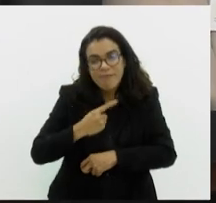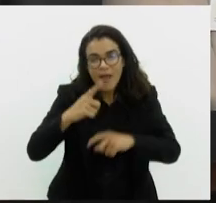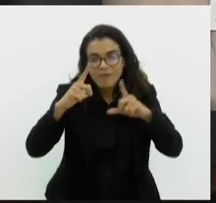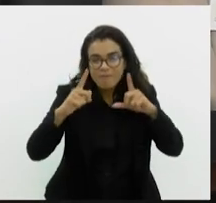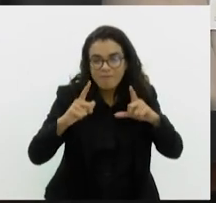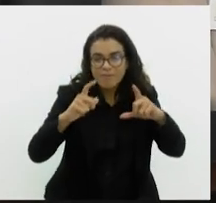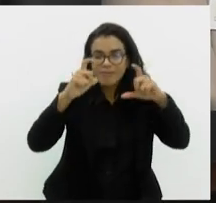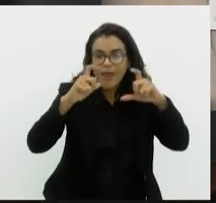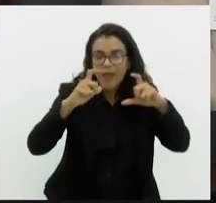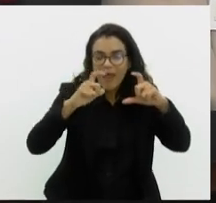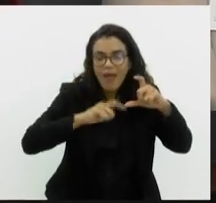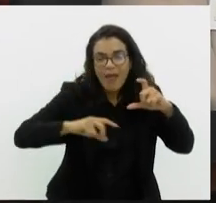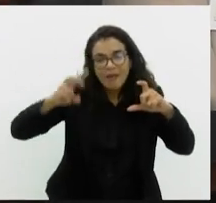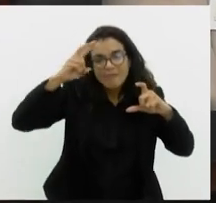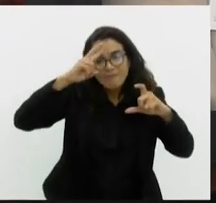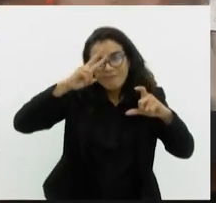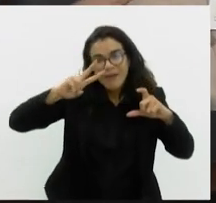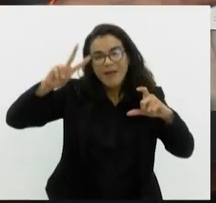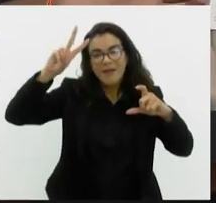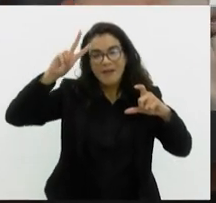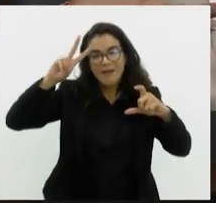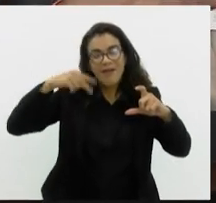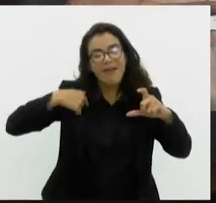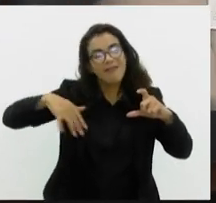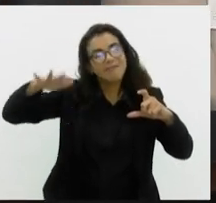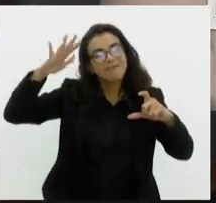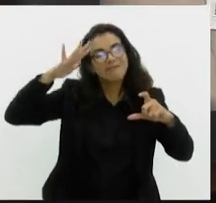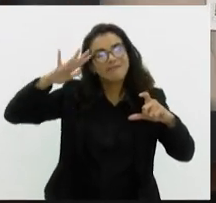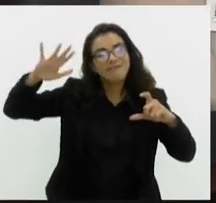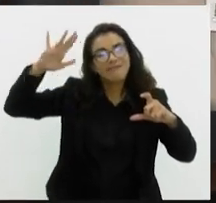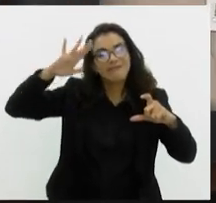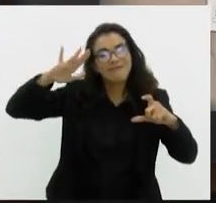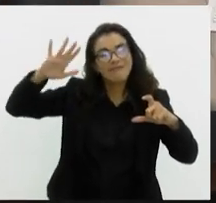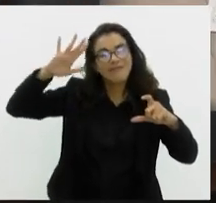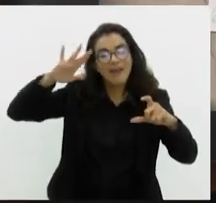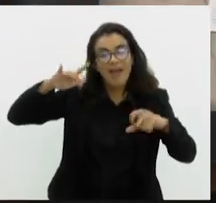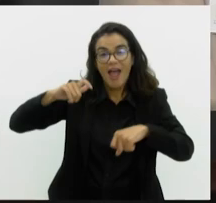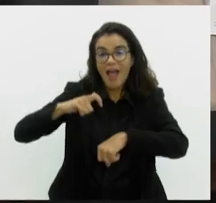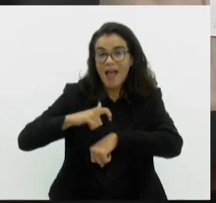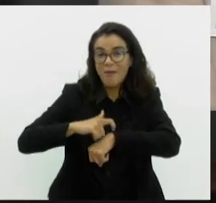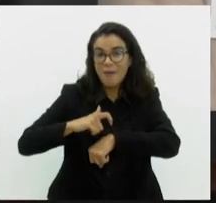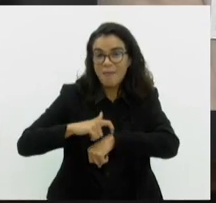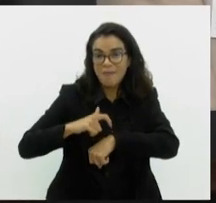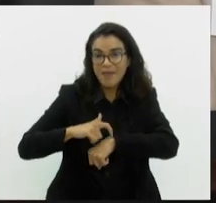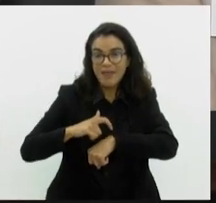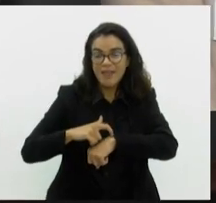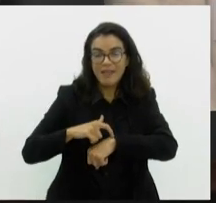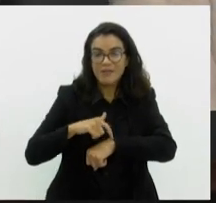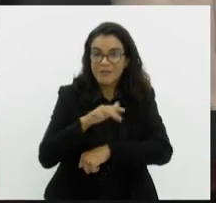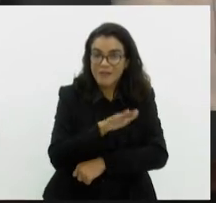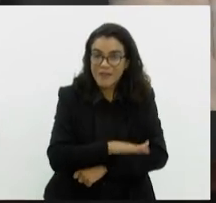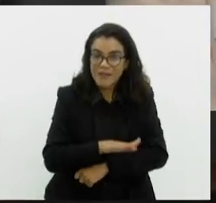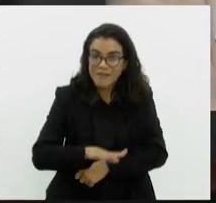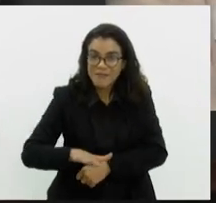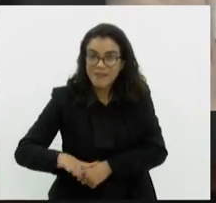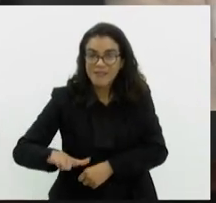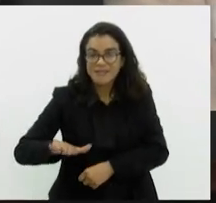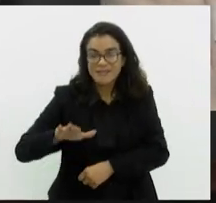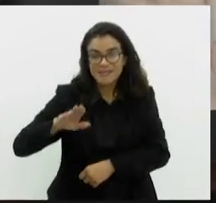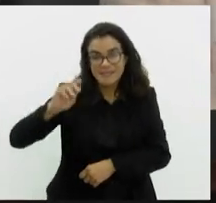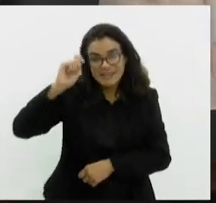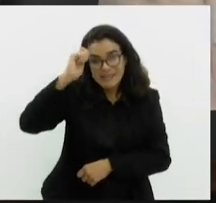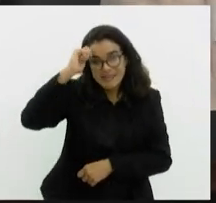lembrar do quão alviçareiro é, de fato, esse momento de reconhecer na infância preta toda